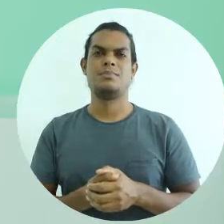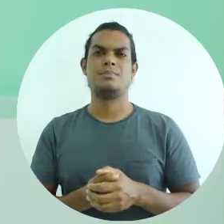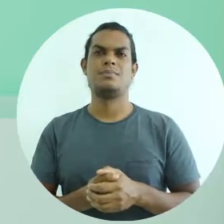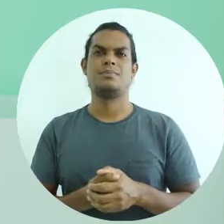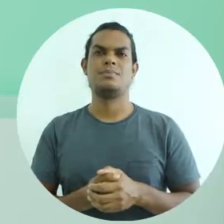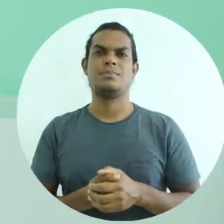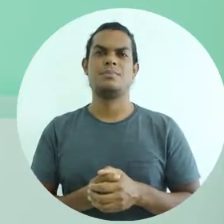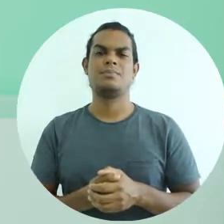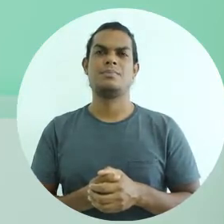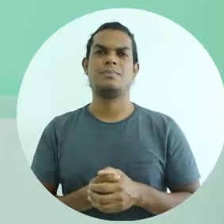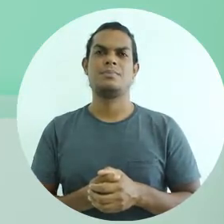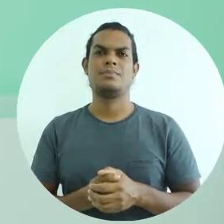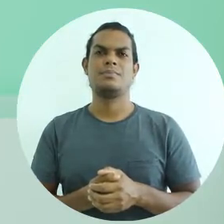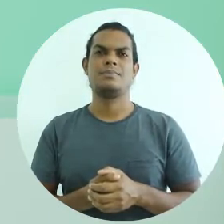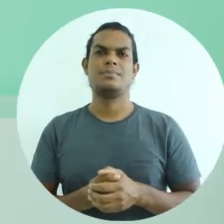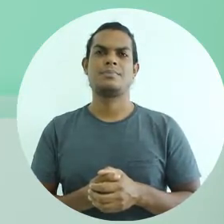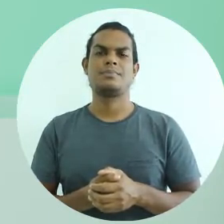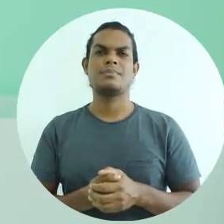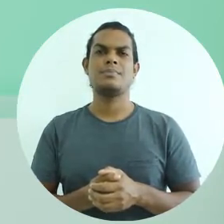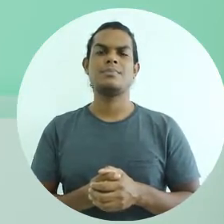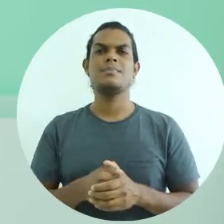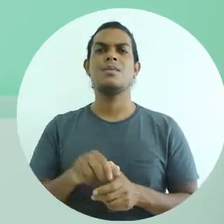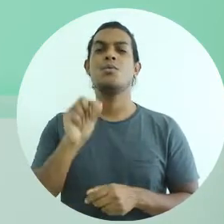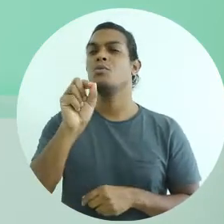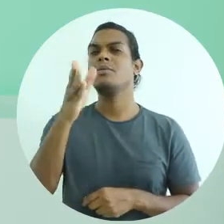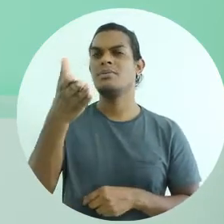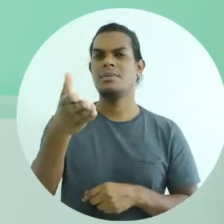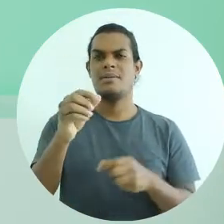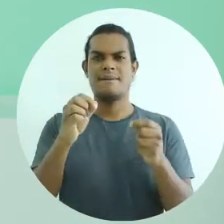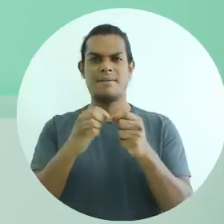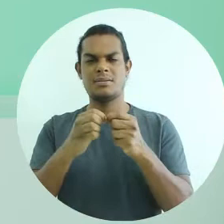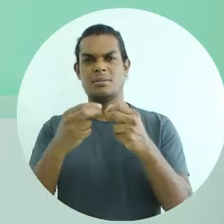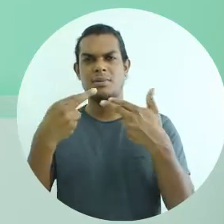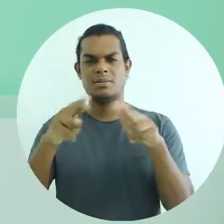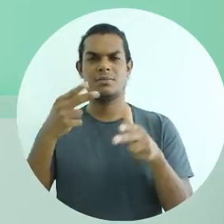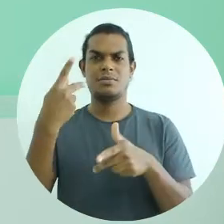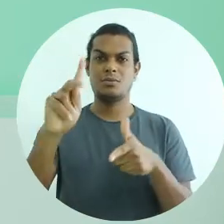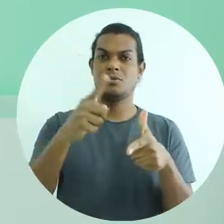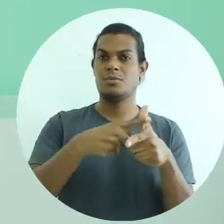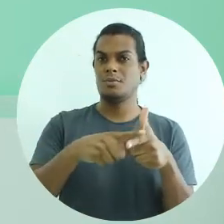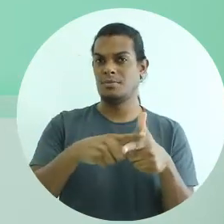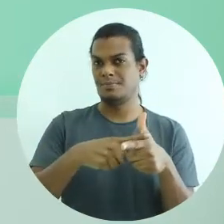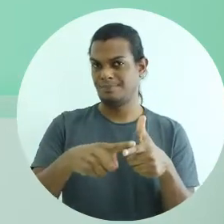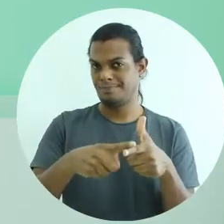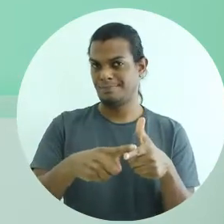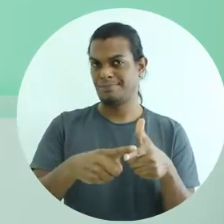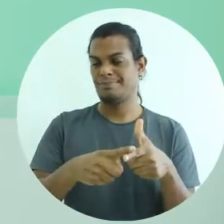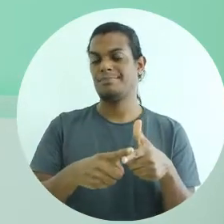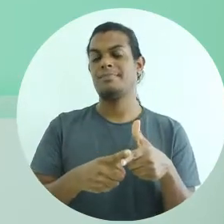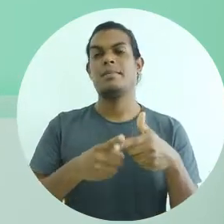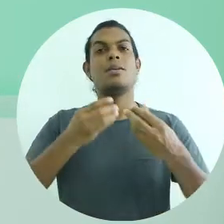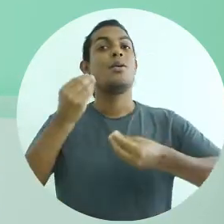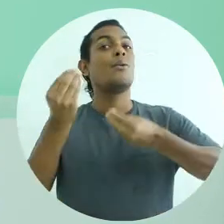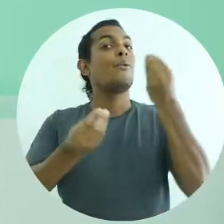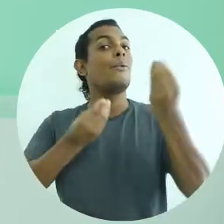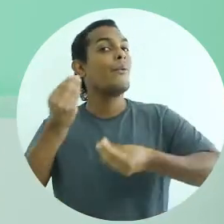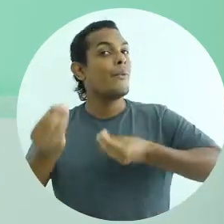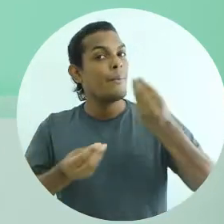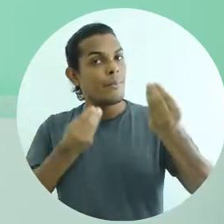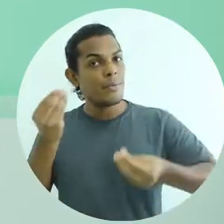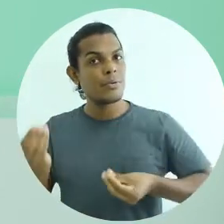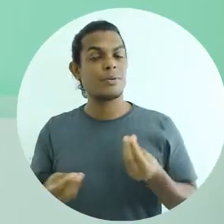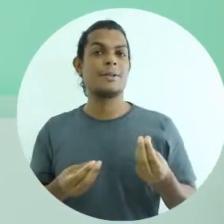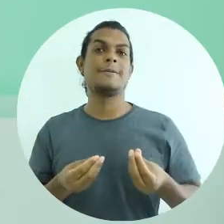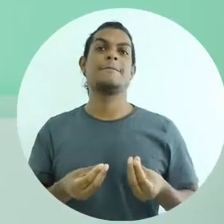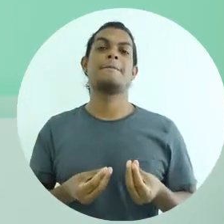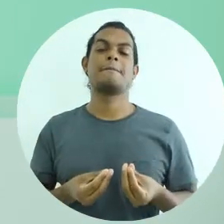chamada espinha de peixe. O que você vai fazer para resolver esse problema? Na pergunta como, é o detalhamento